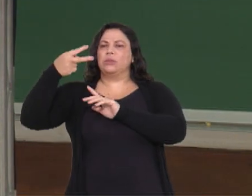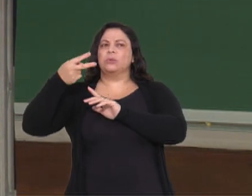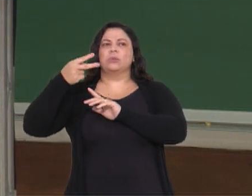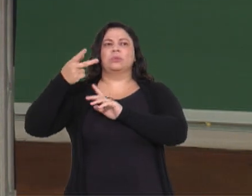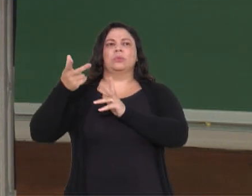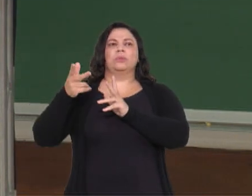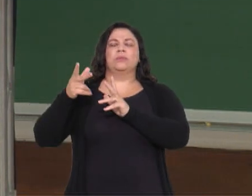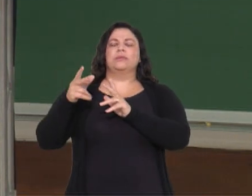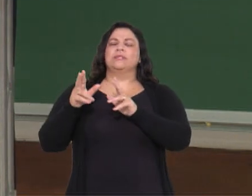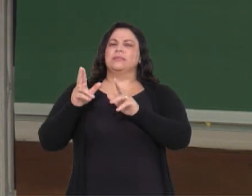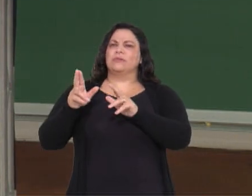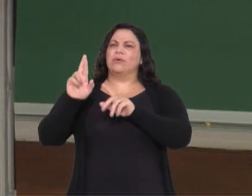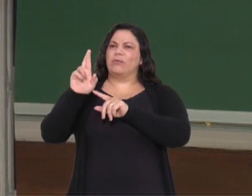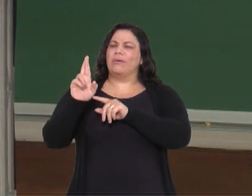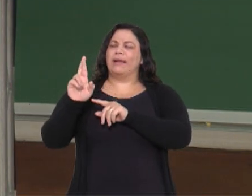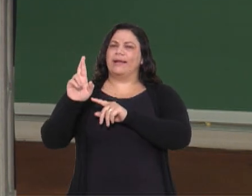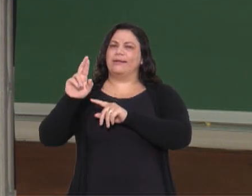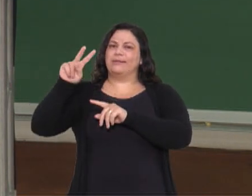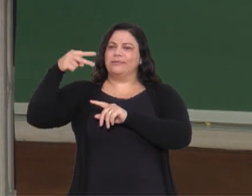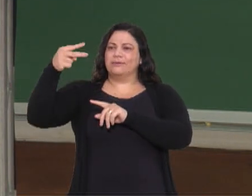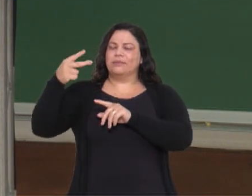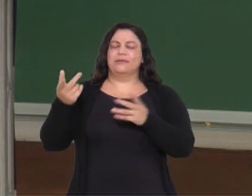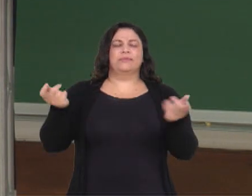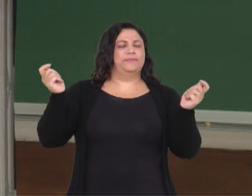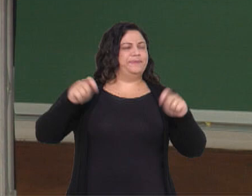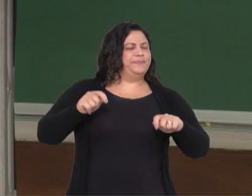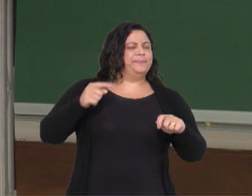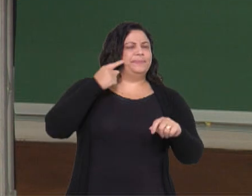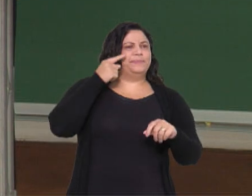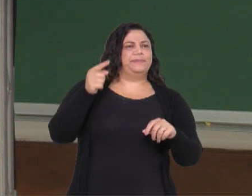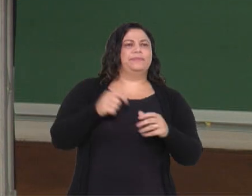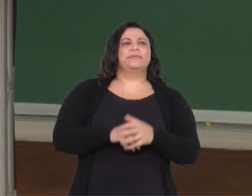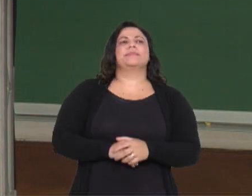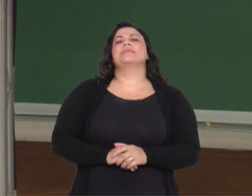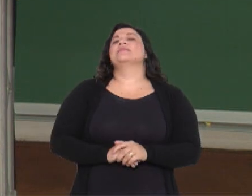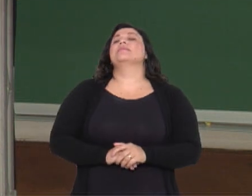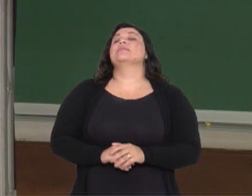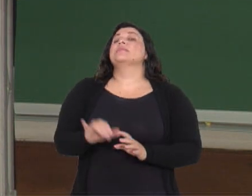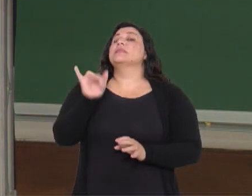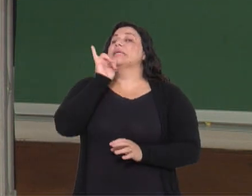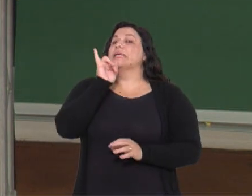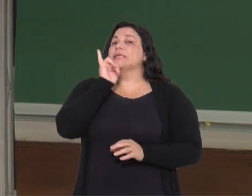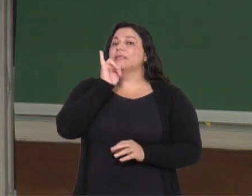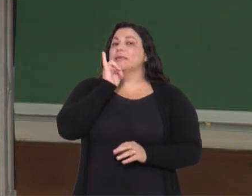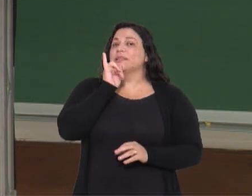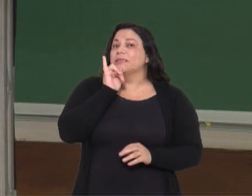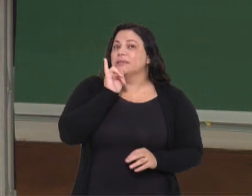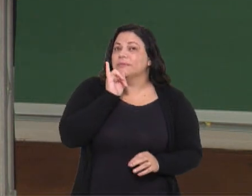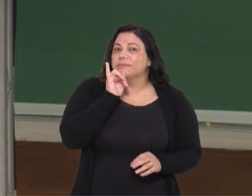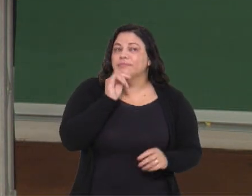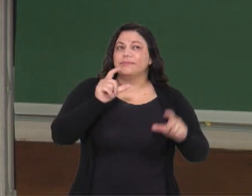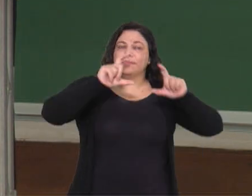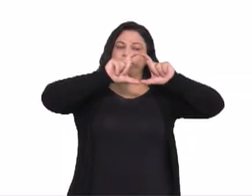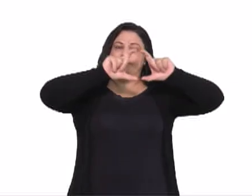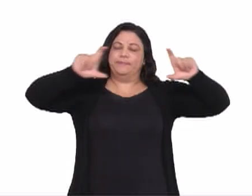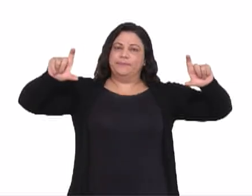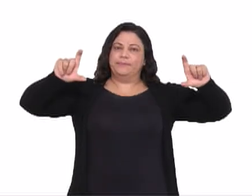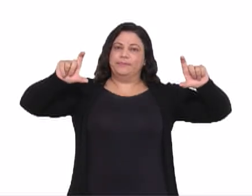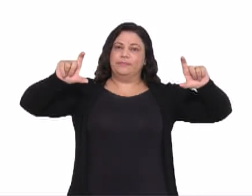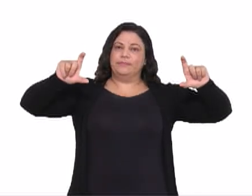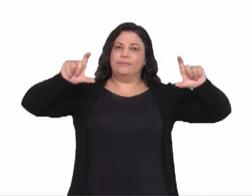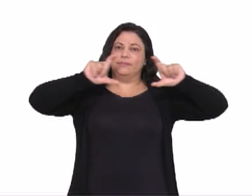circunferência, aplicando Pitágoras e alguns conceitos. Exemplo. Foi dada uma equação aqui. Aí